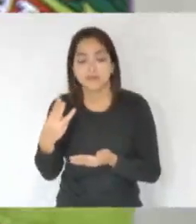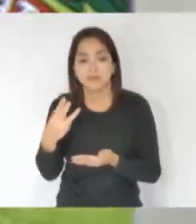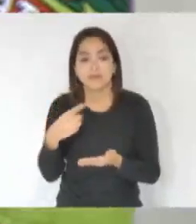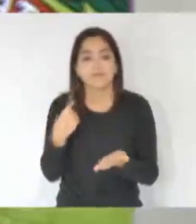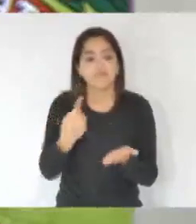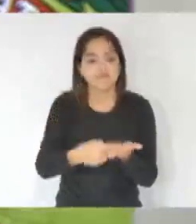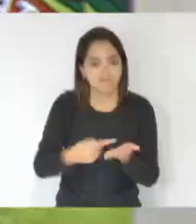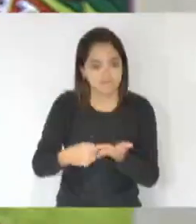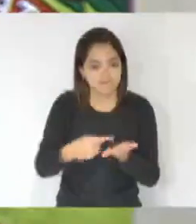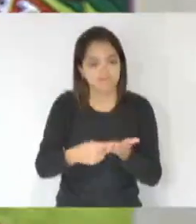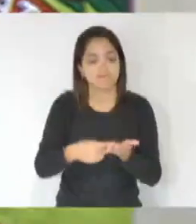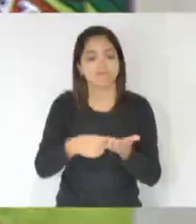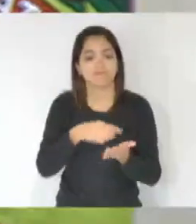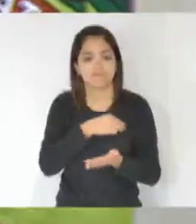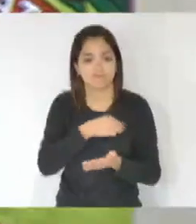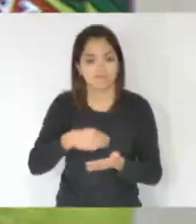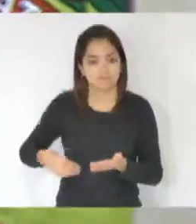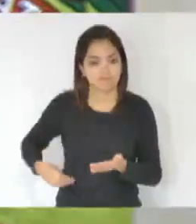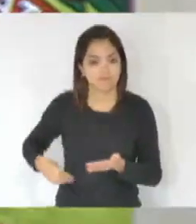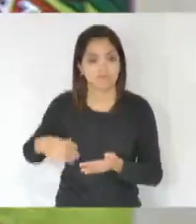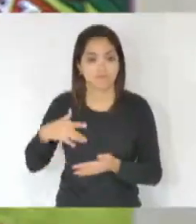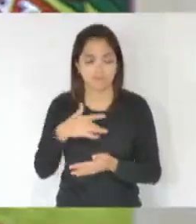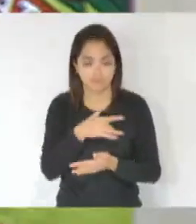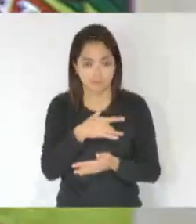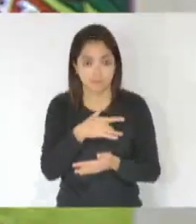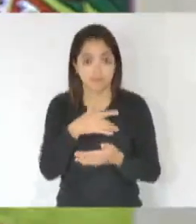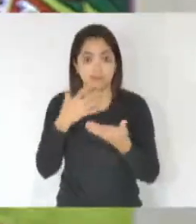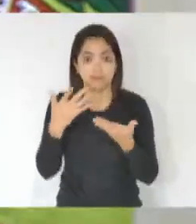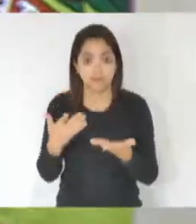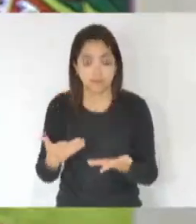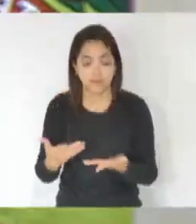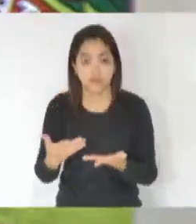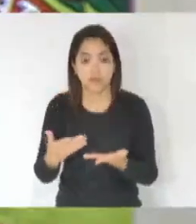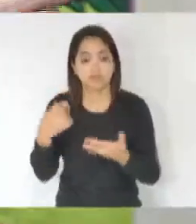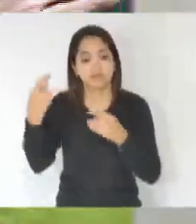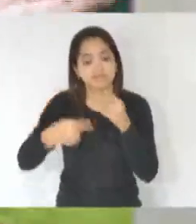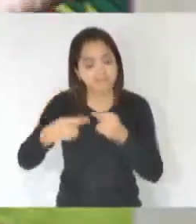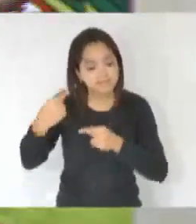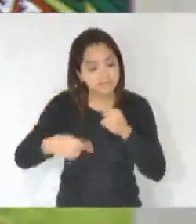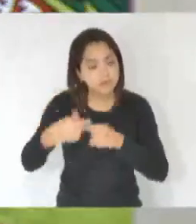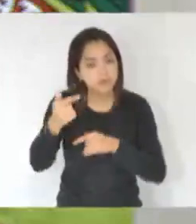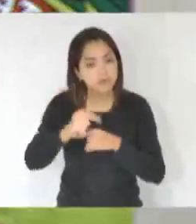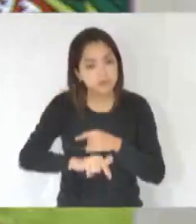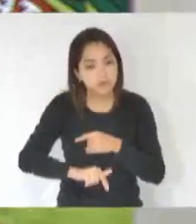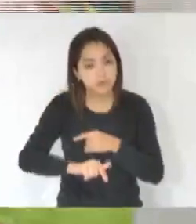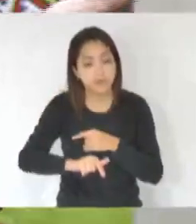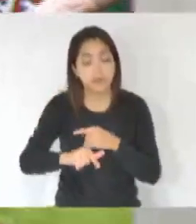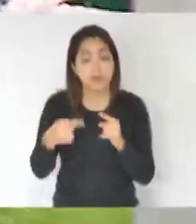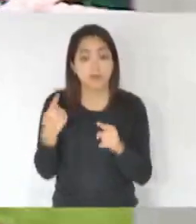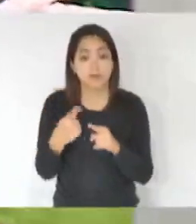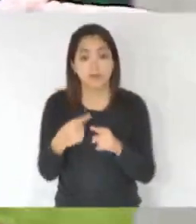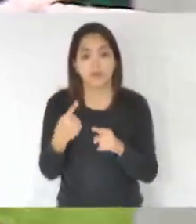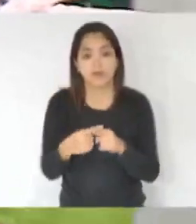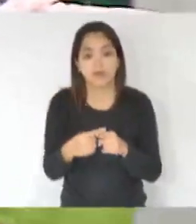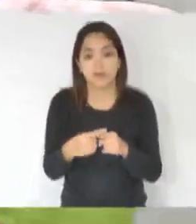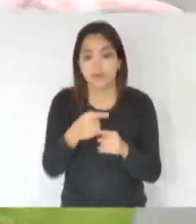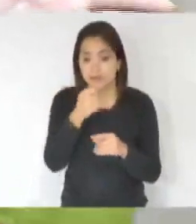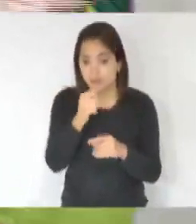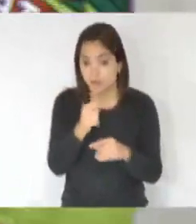Saúde. Então, a gente foi trazer viva essa discussão, porque nós estamos na iminência